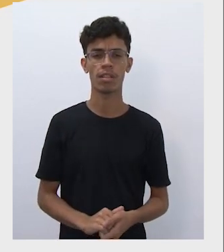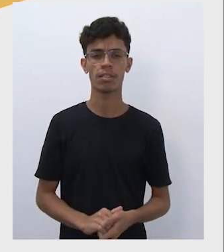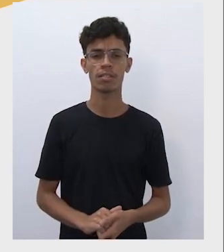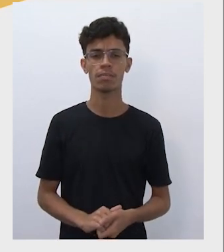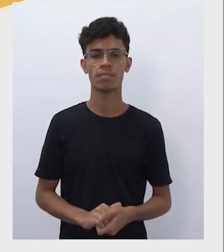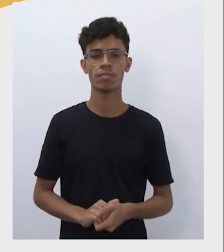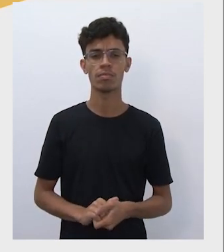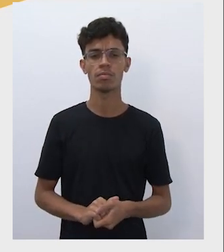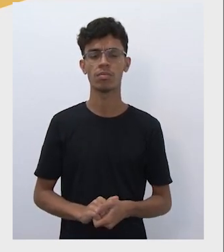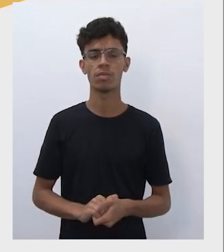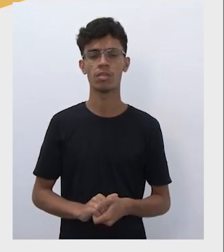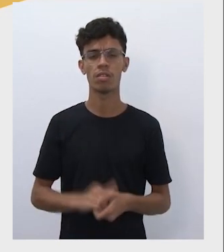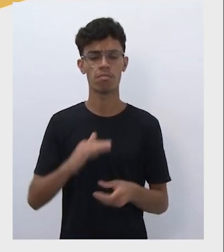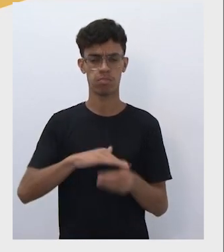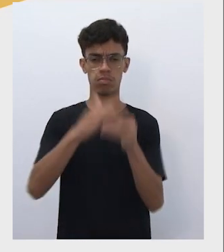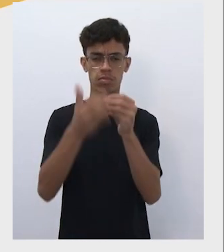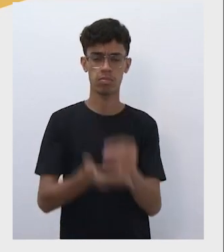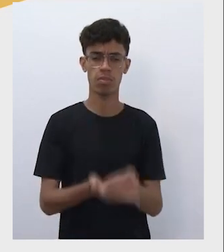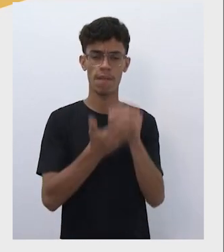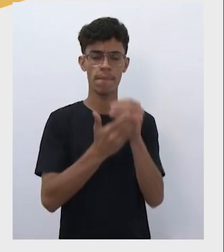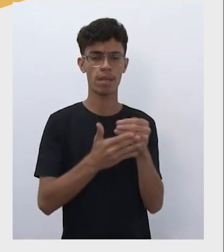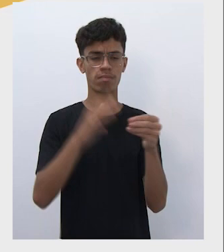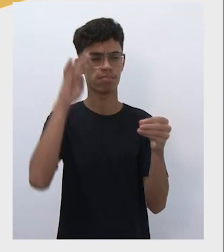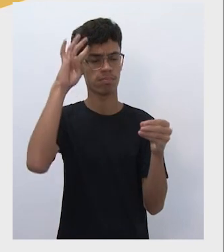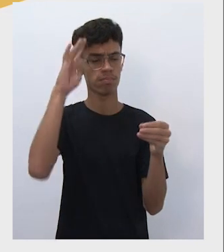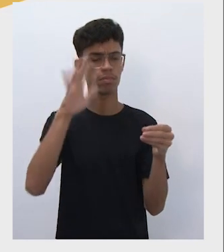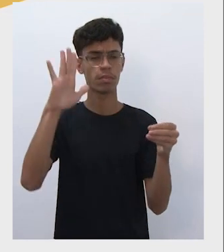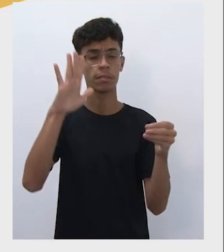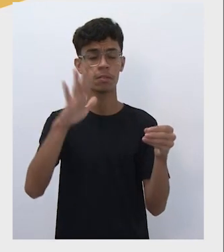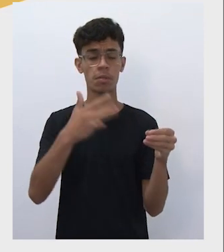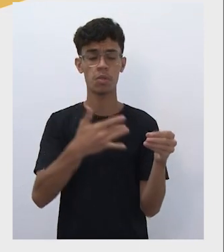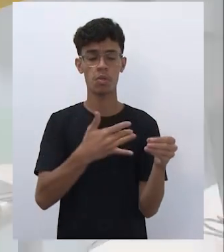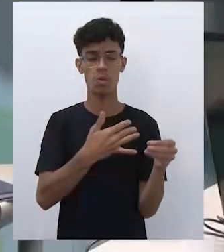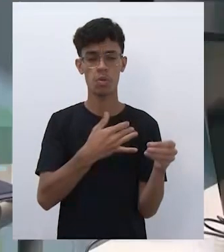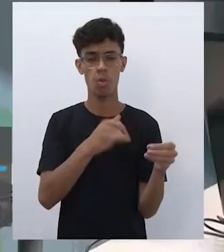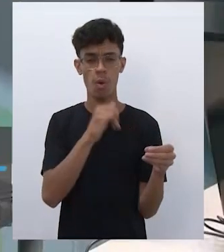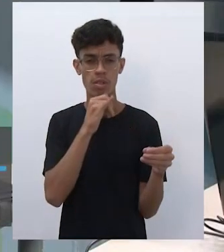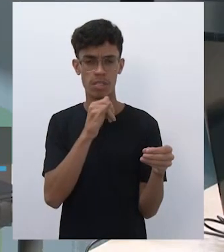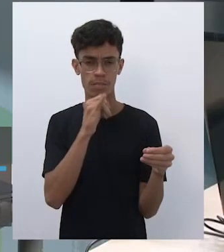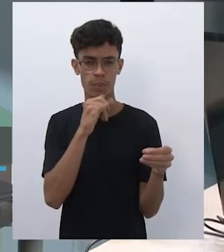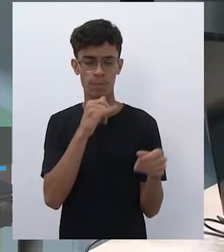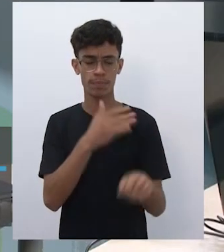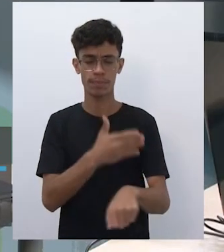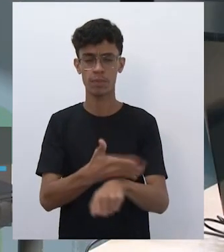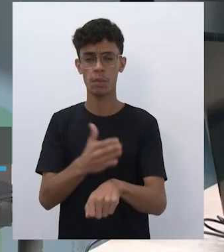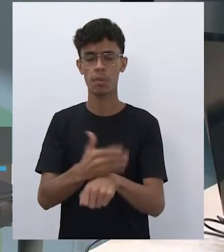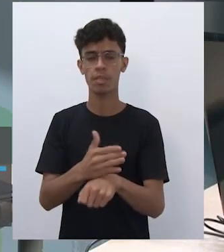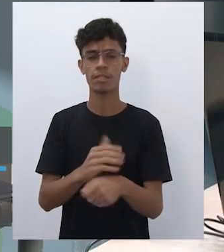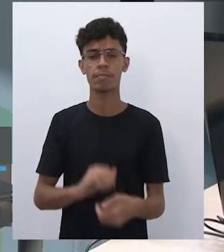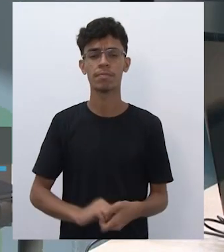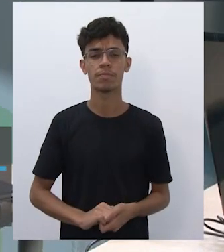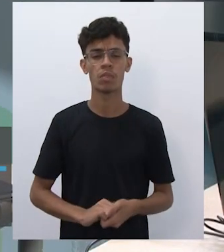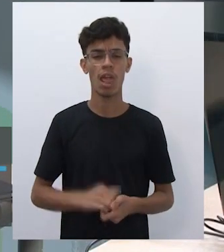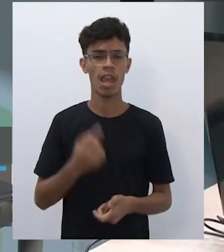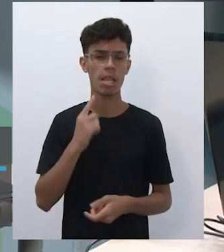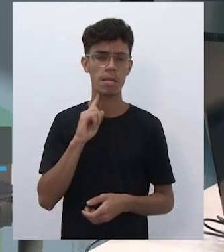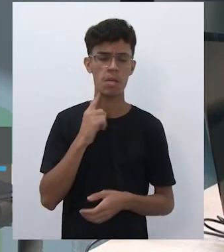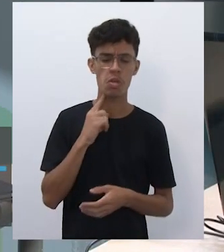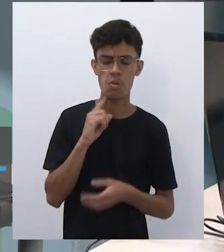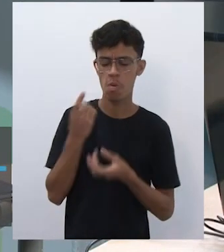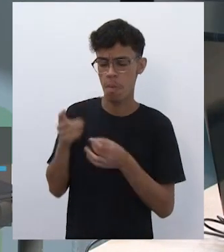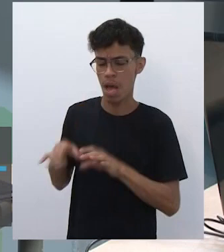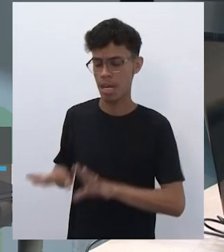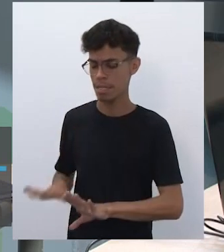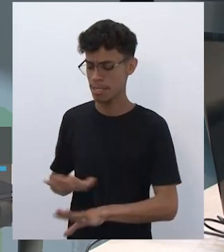também do autossustentável, vamos pensar, trazer um exemplo na prática, né, professor Anderson? Vamos pensar na reciclagem, vamos pensar o quanto